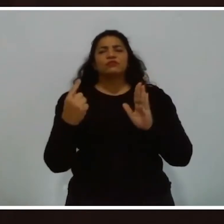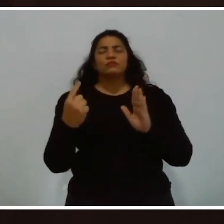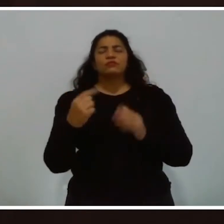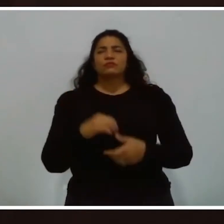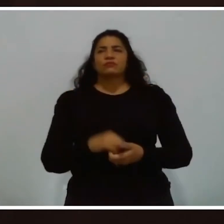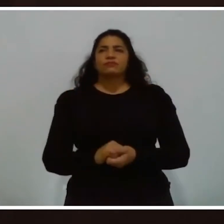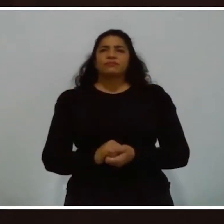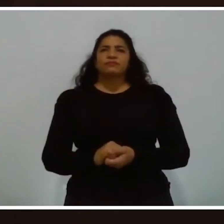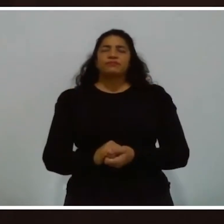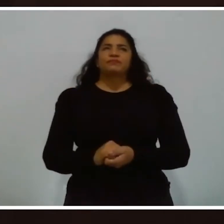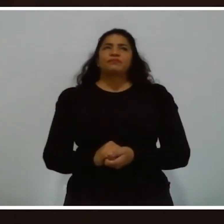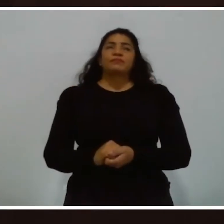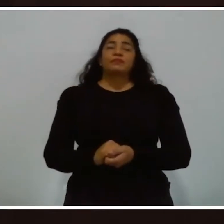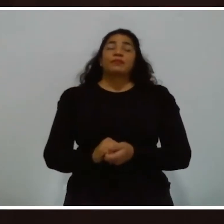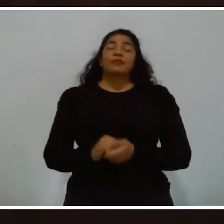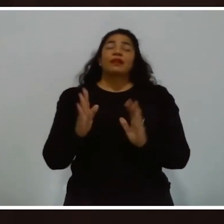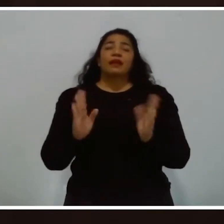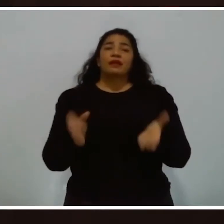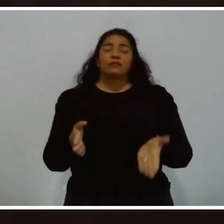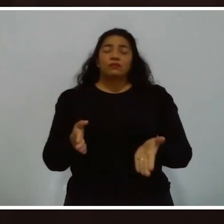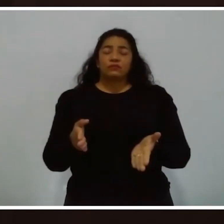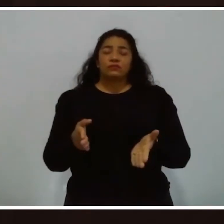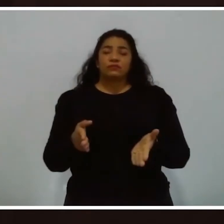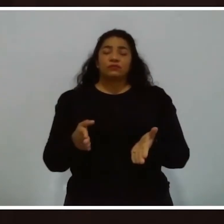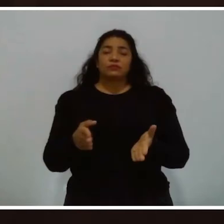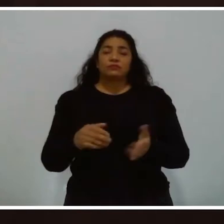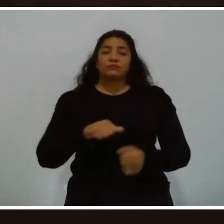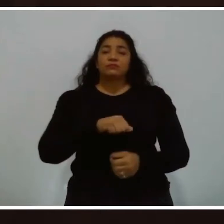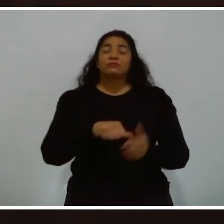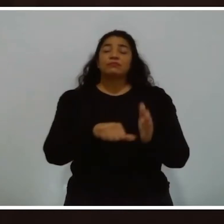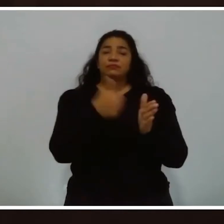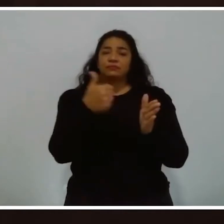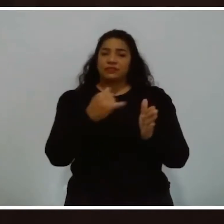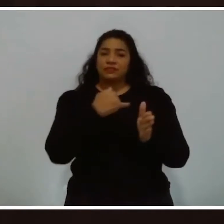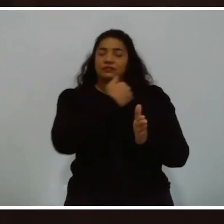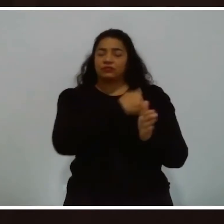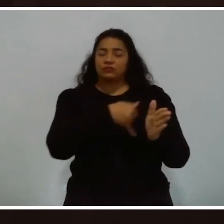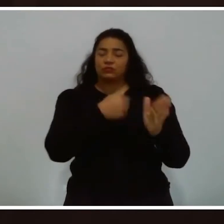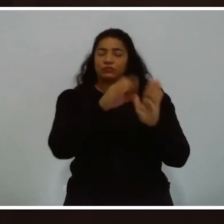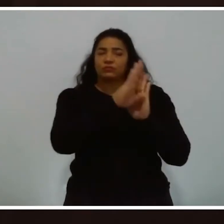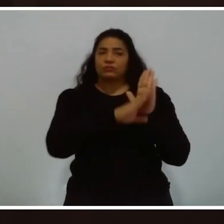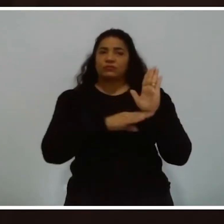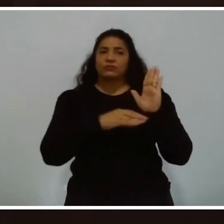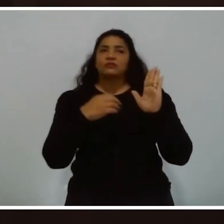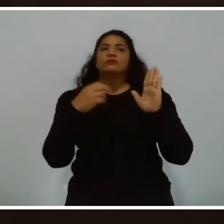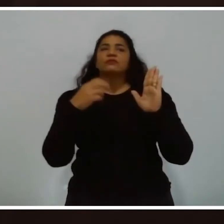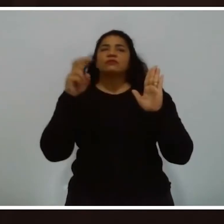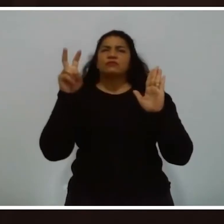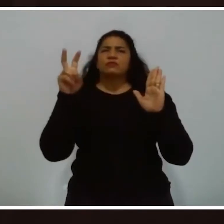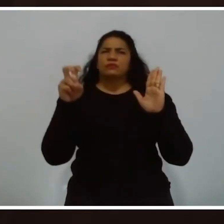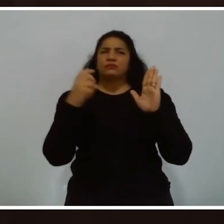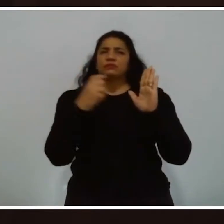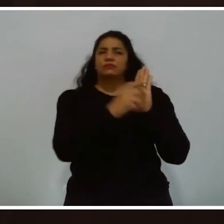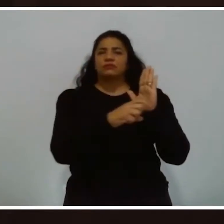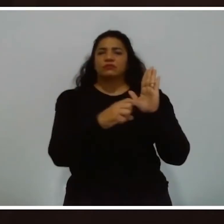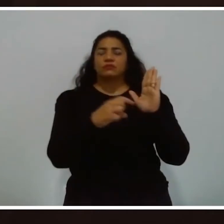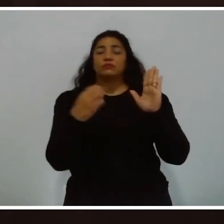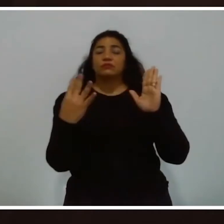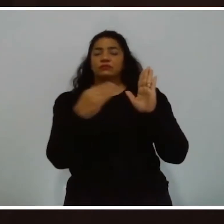capítulo 5, vamos lá. Capítulo 5, 1 João, capítulo 5, versículos 4 e 5. Diz